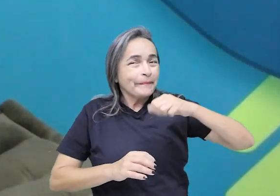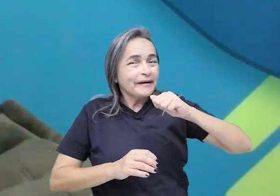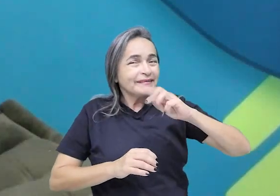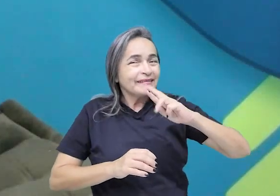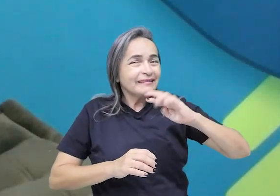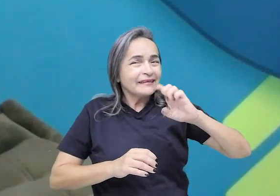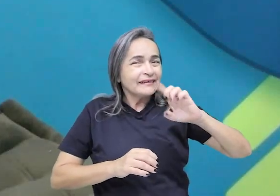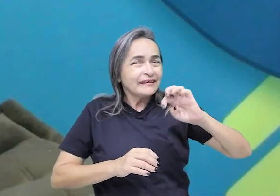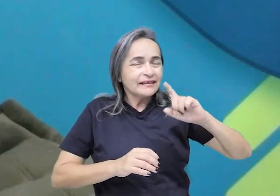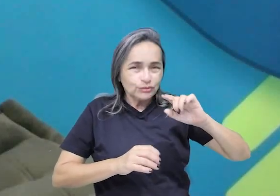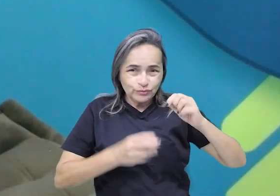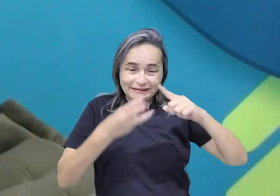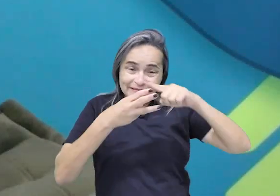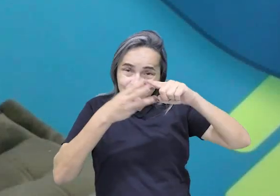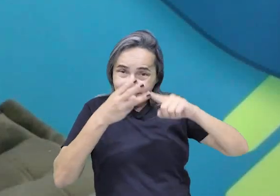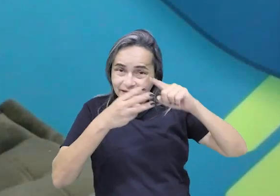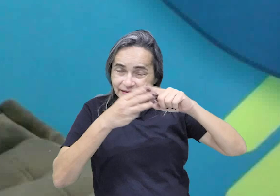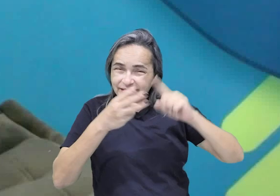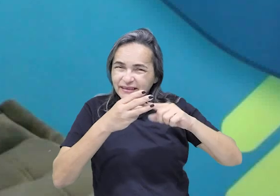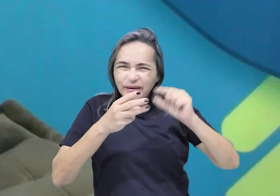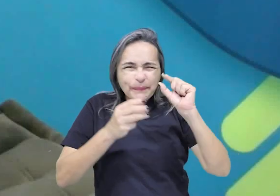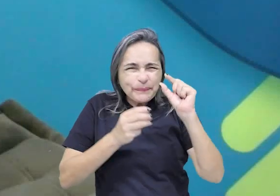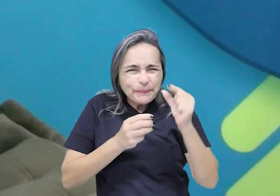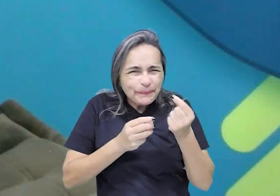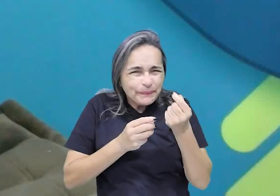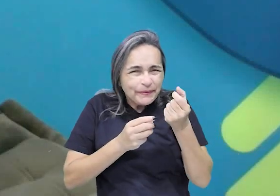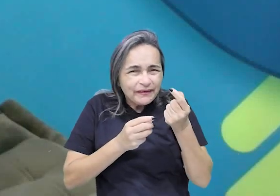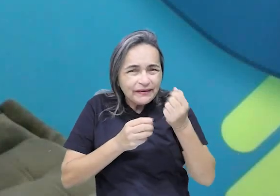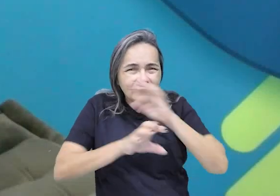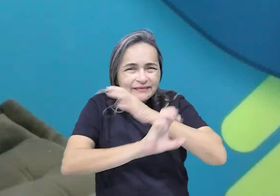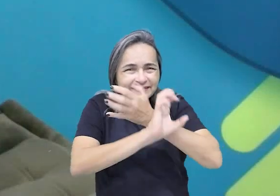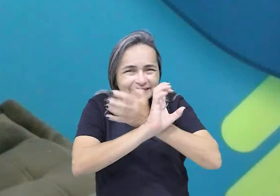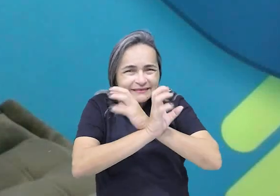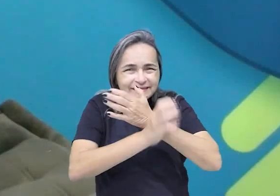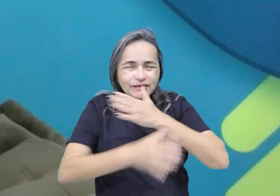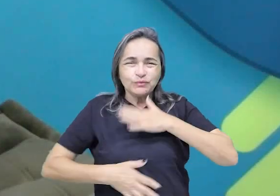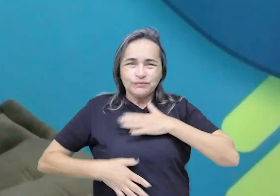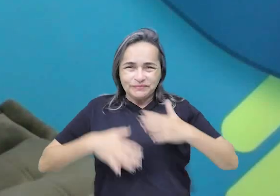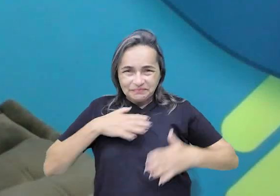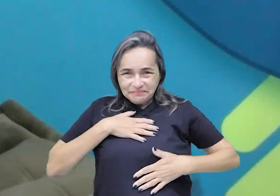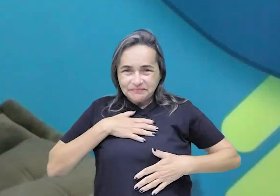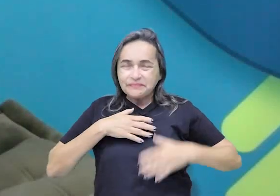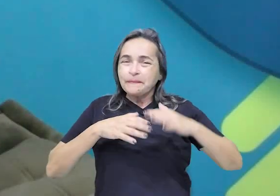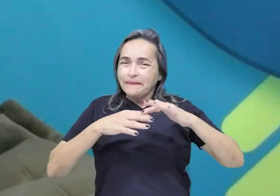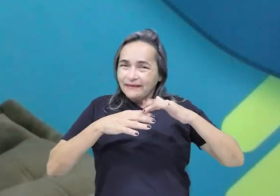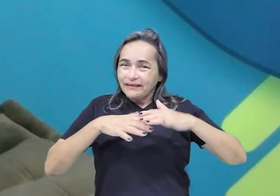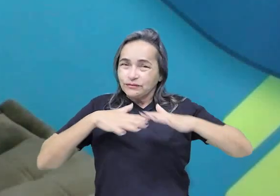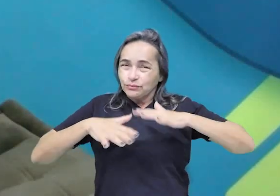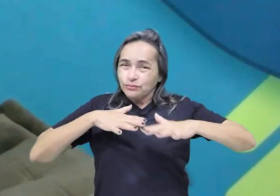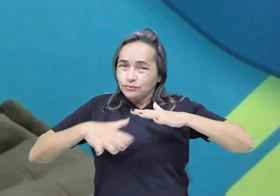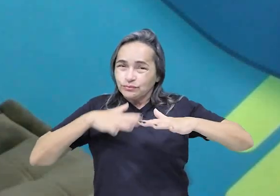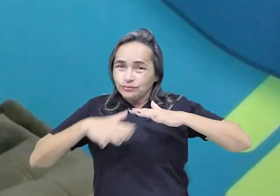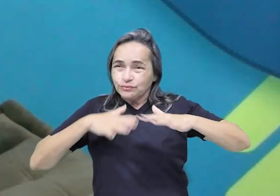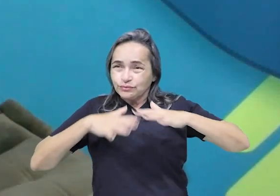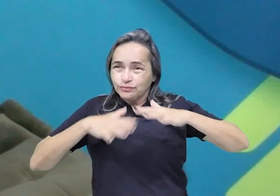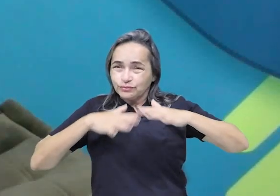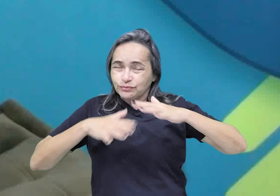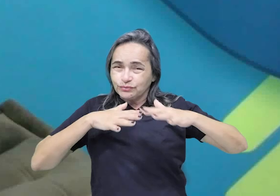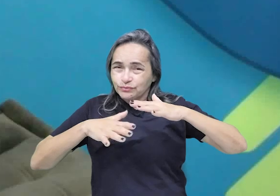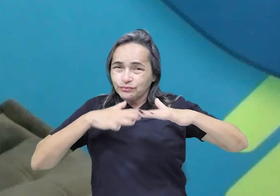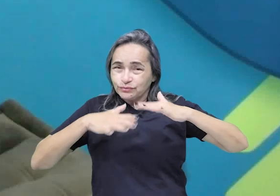os ossinhos, os menores ossinhos do nosso corpo humano, eles vão se movimentar, vão gerar